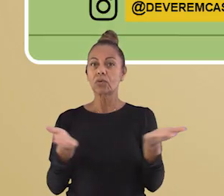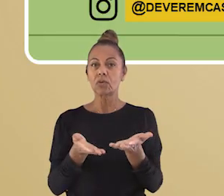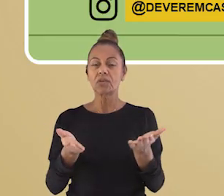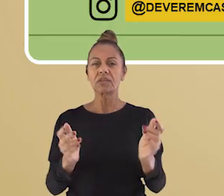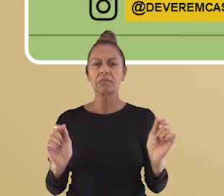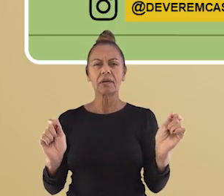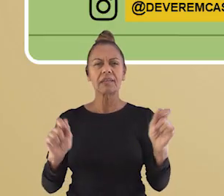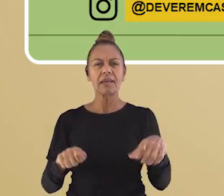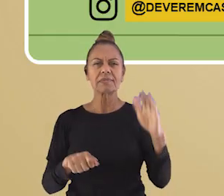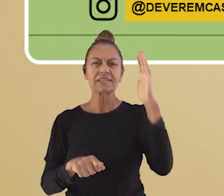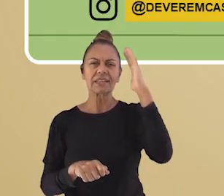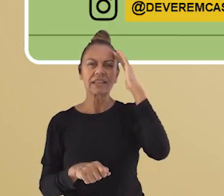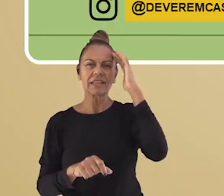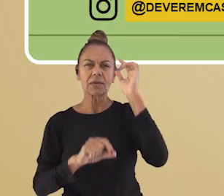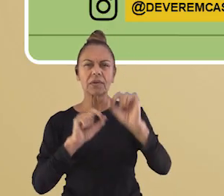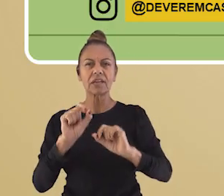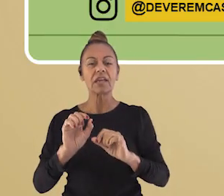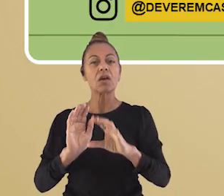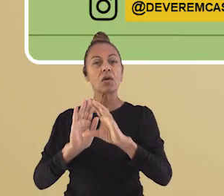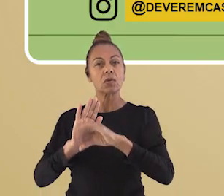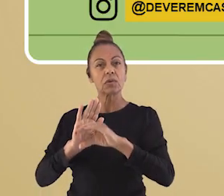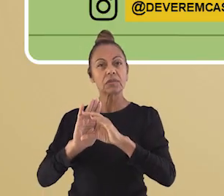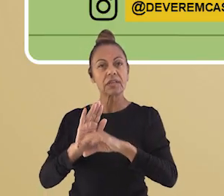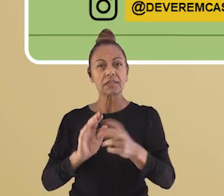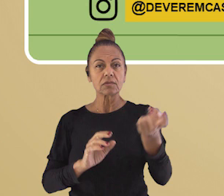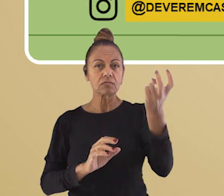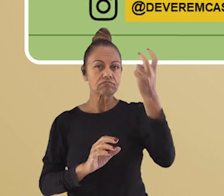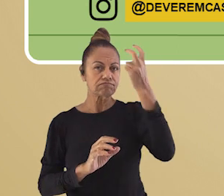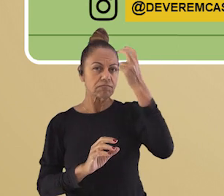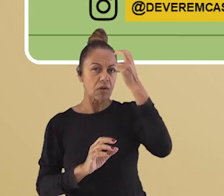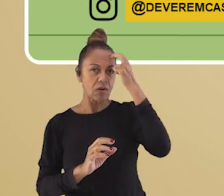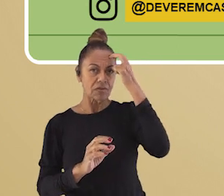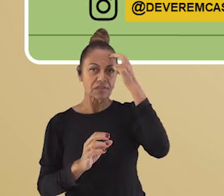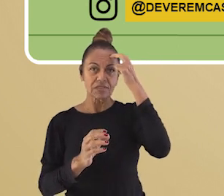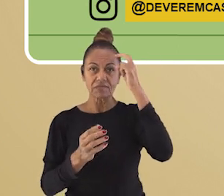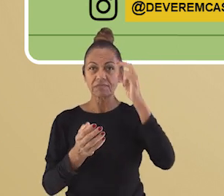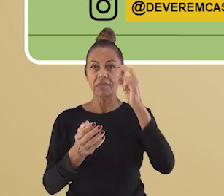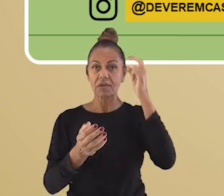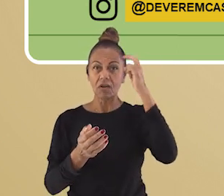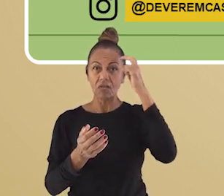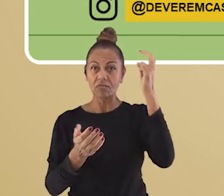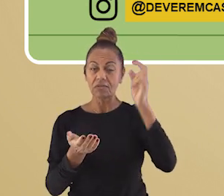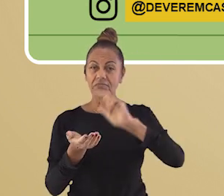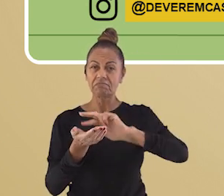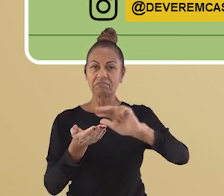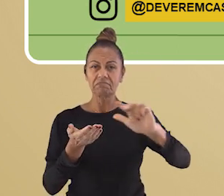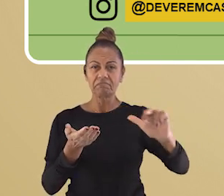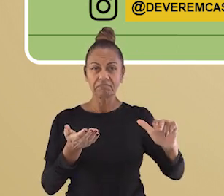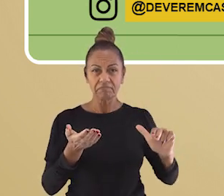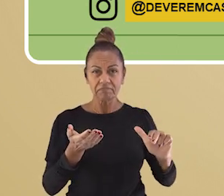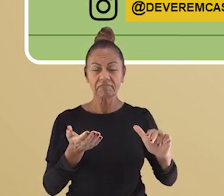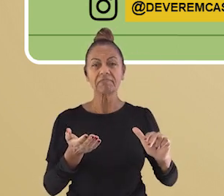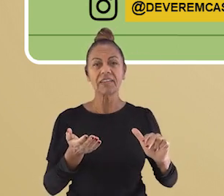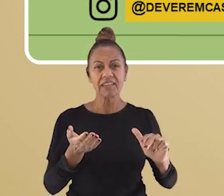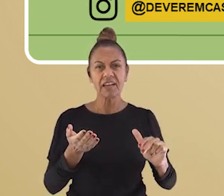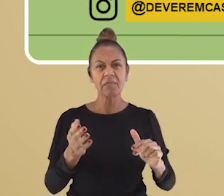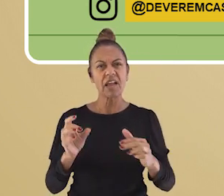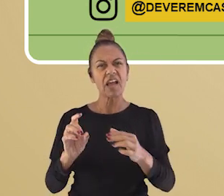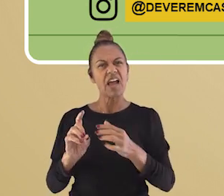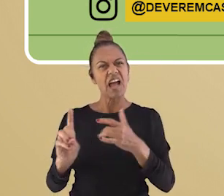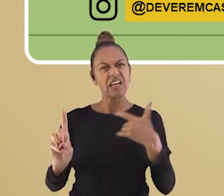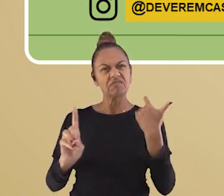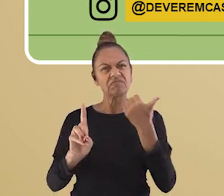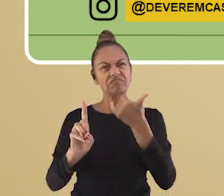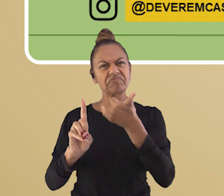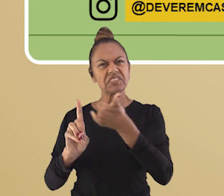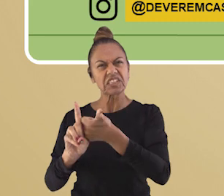de hoje, podemos entender os conceitos de multiculturalidade, xenofobia, racismo e como